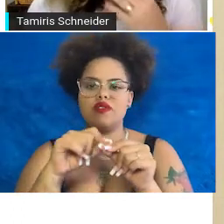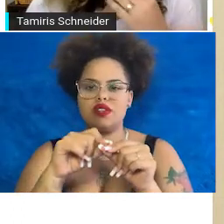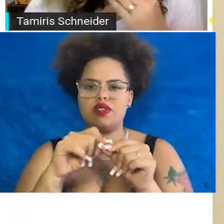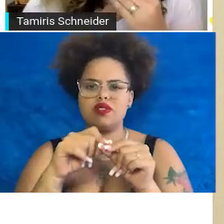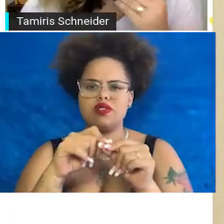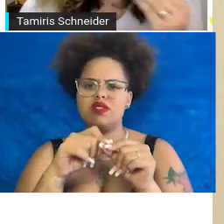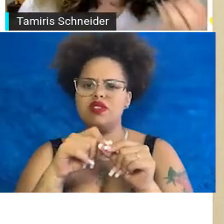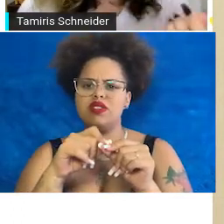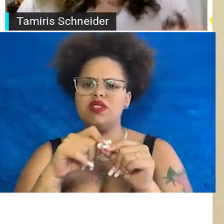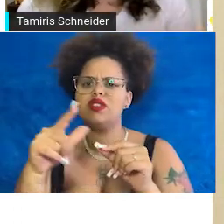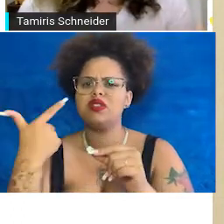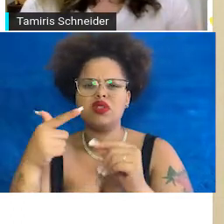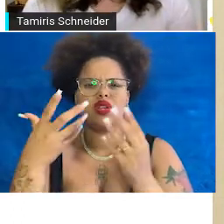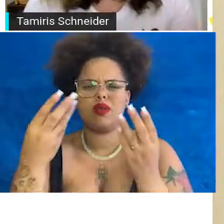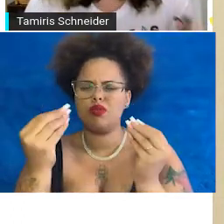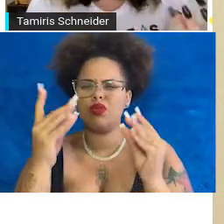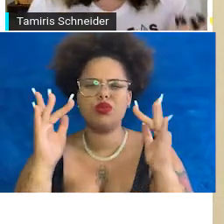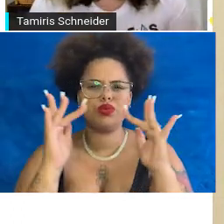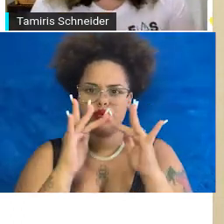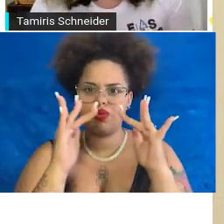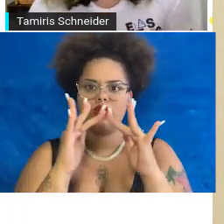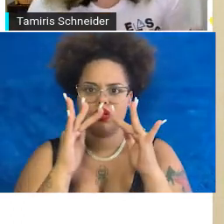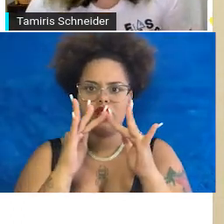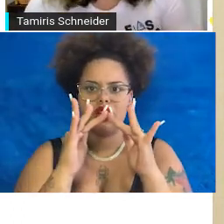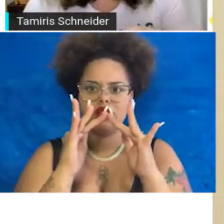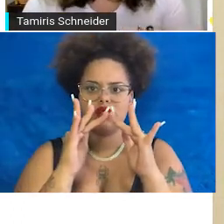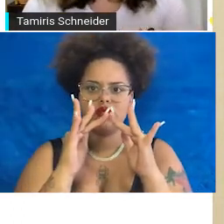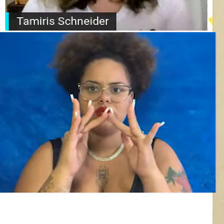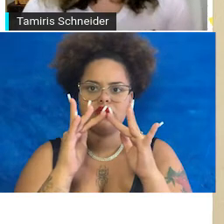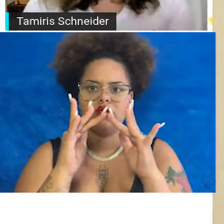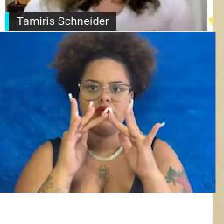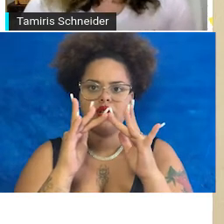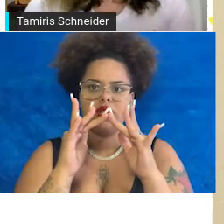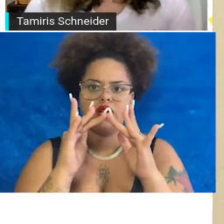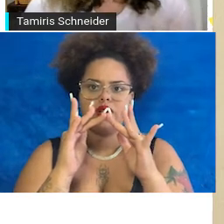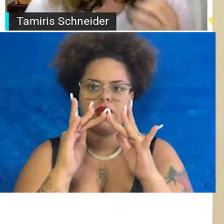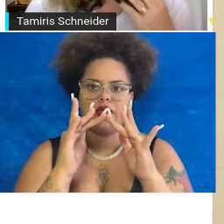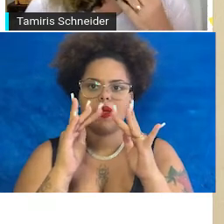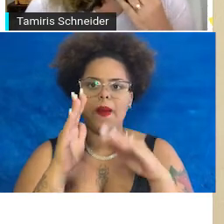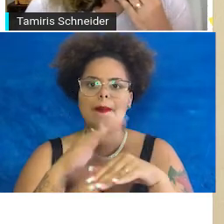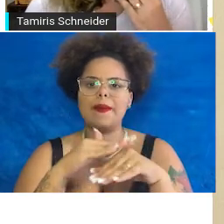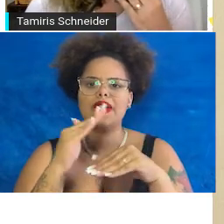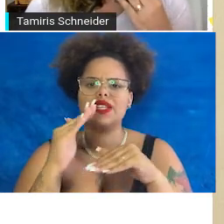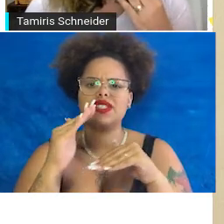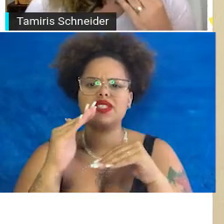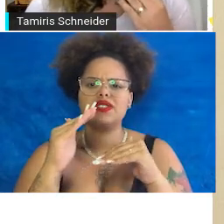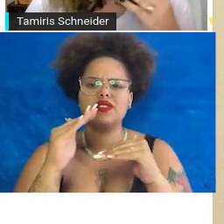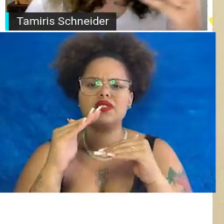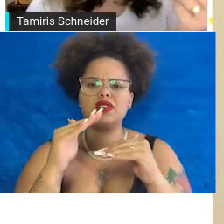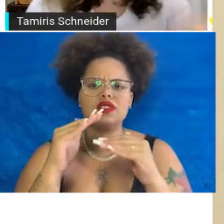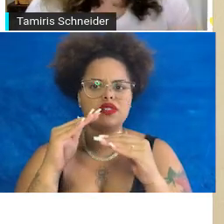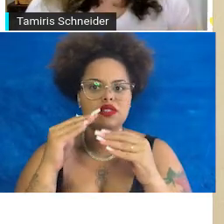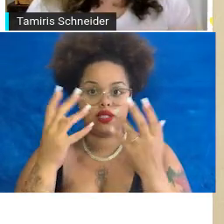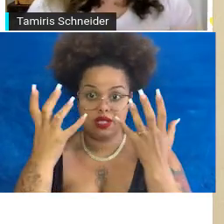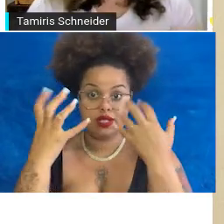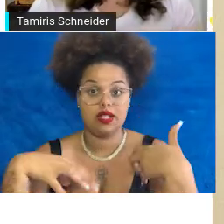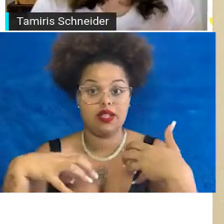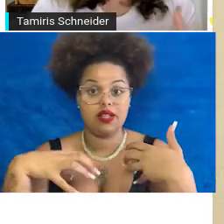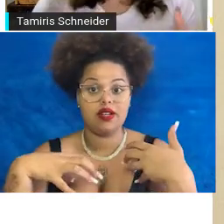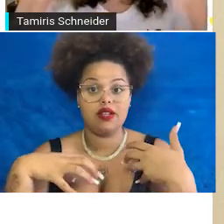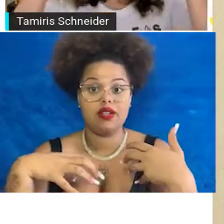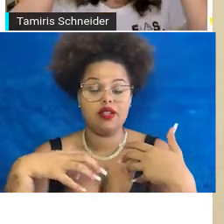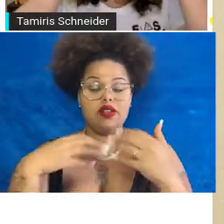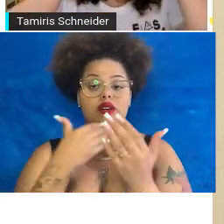que não tem muito contato com a questão mais séria do rolê, né? A